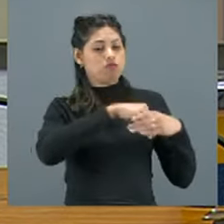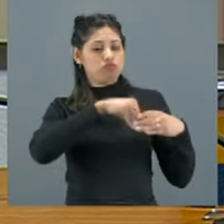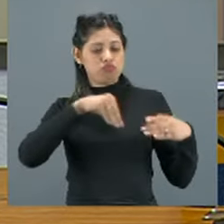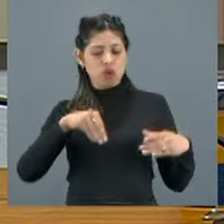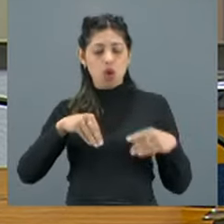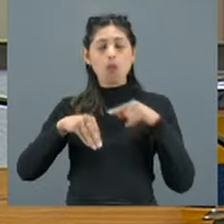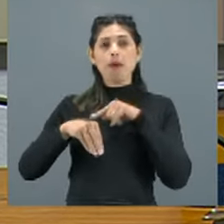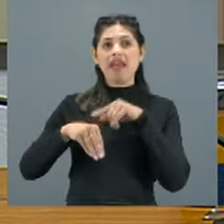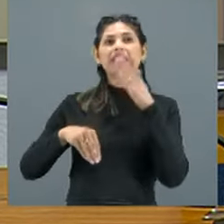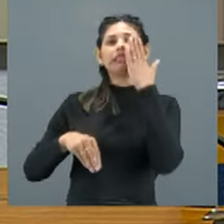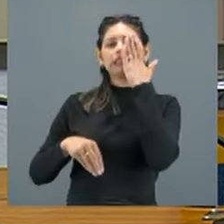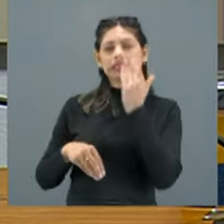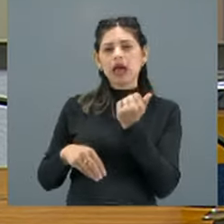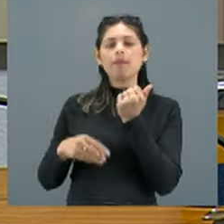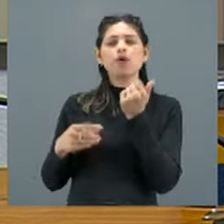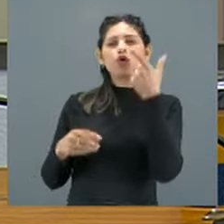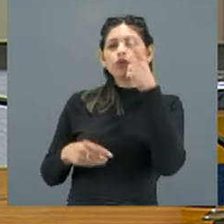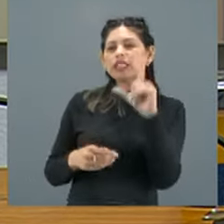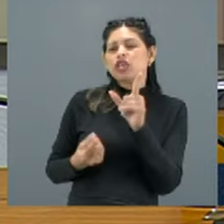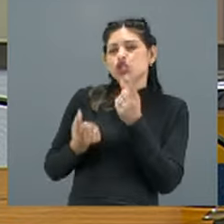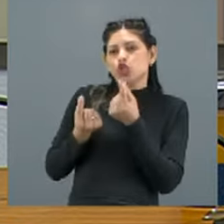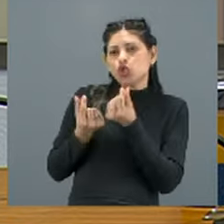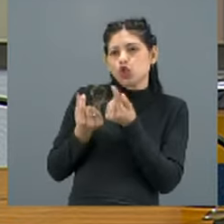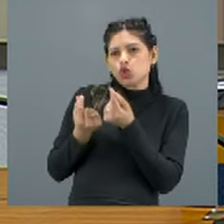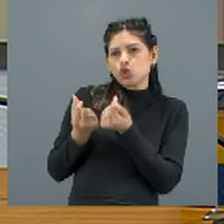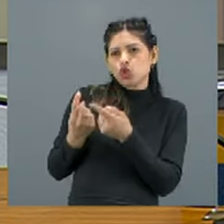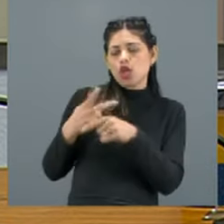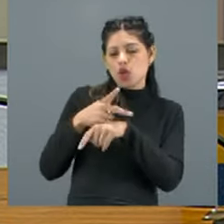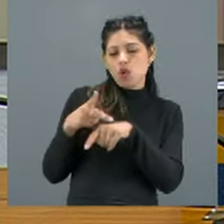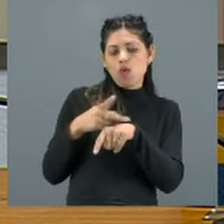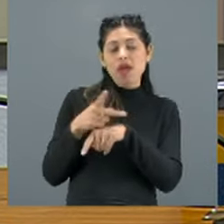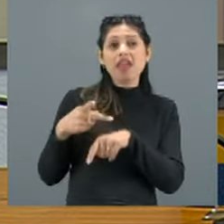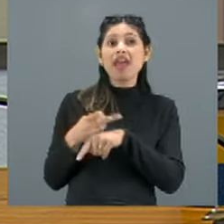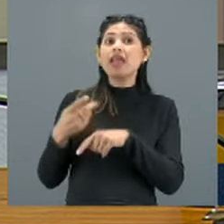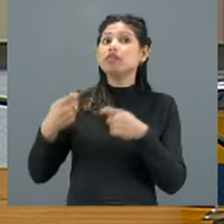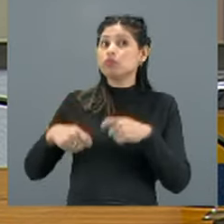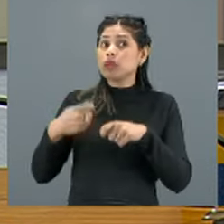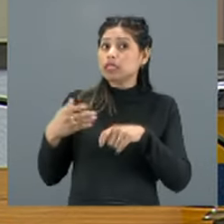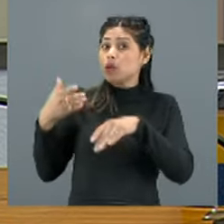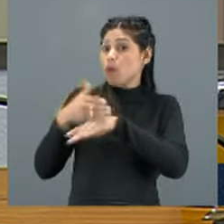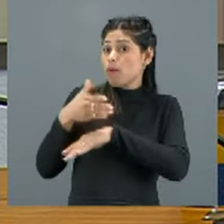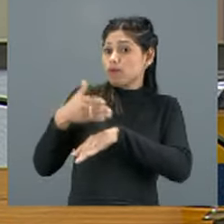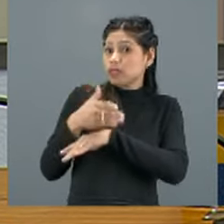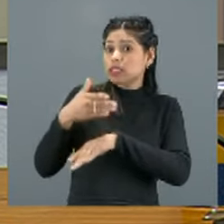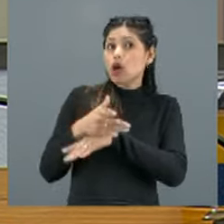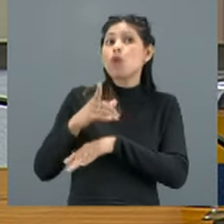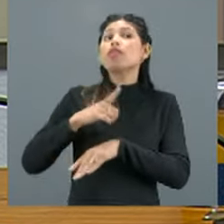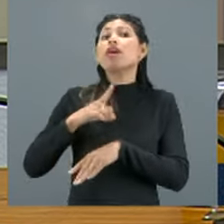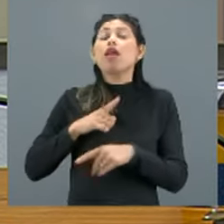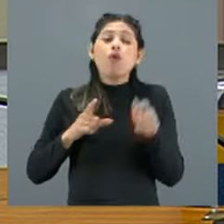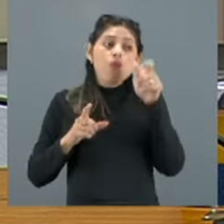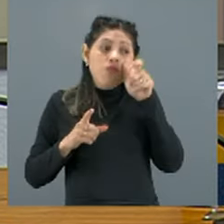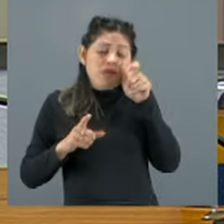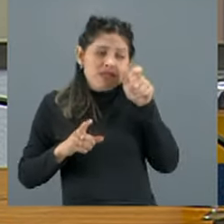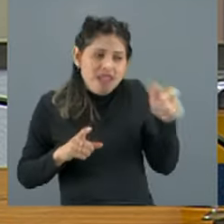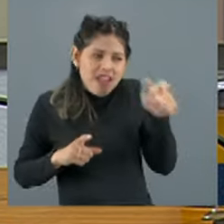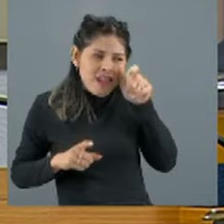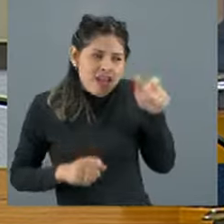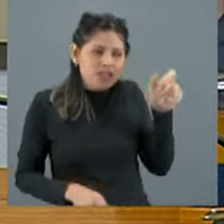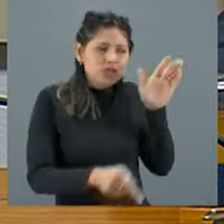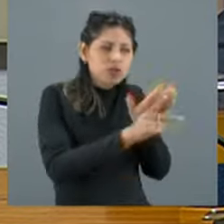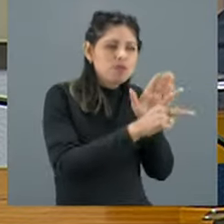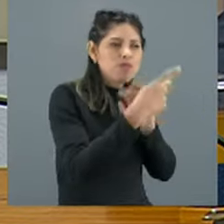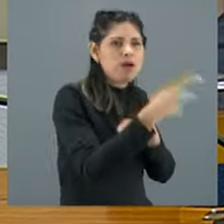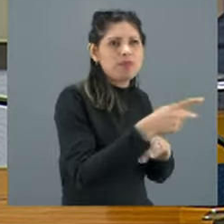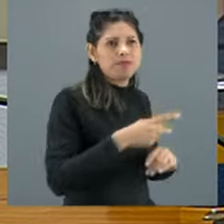que para acessar recursos internacionais, eles têm que acessar com uma agenda que lhes interessa. Aonde é